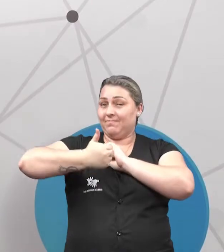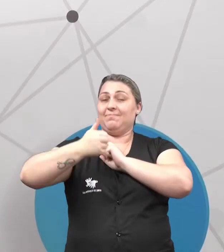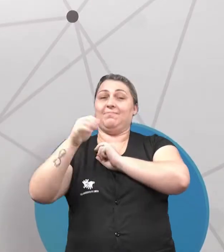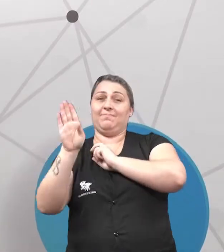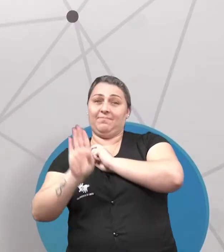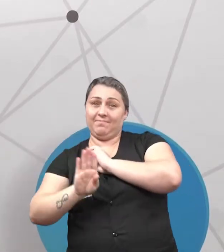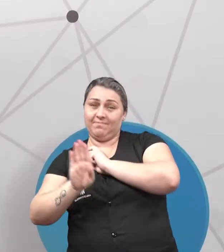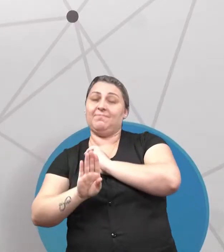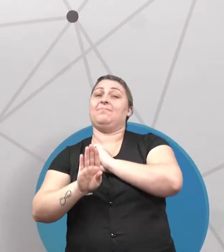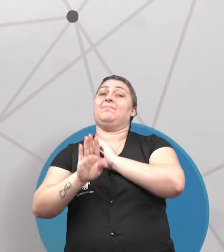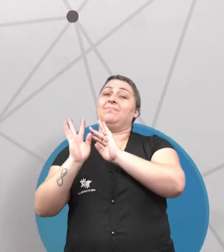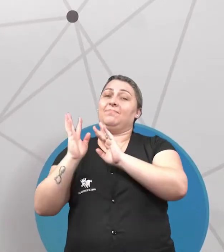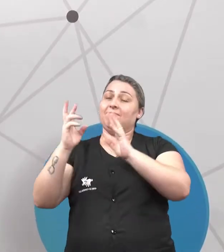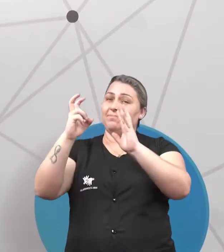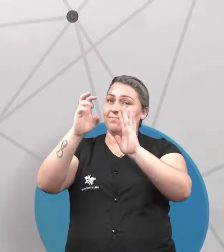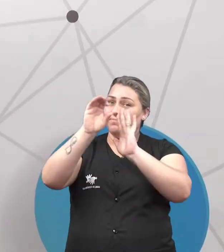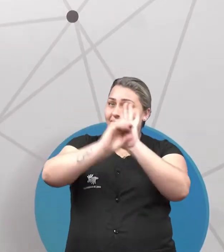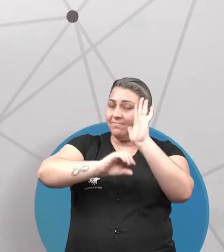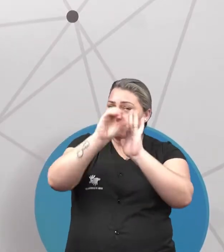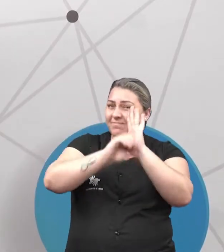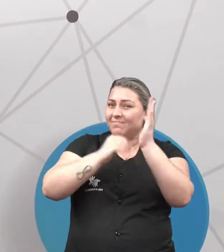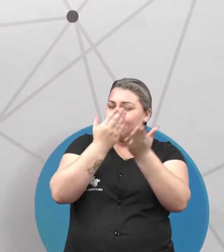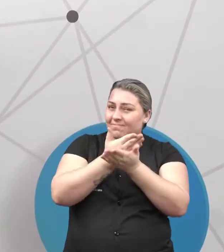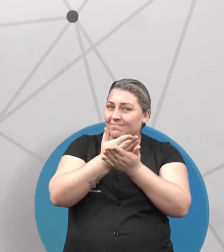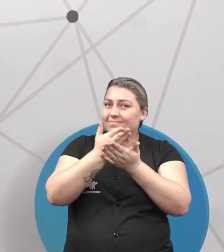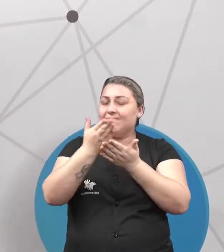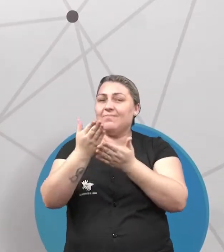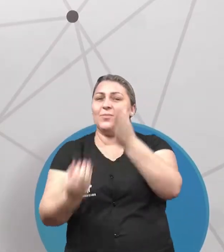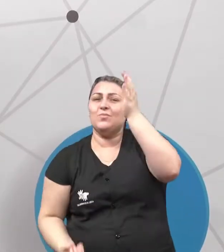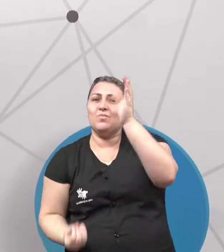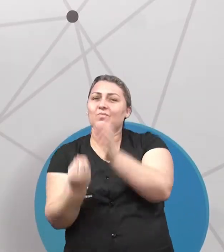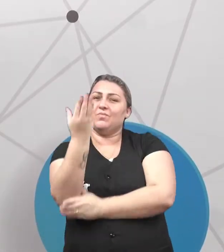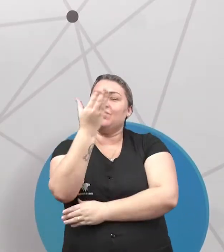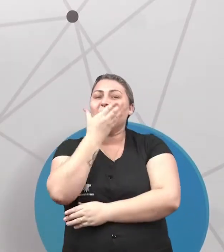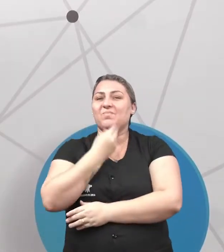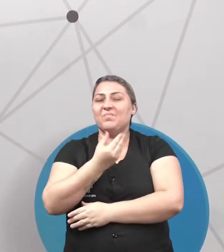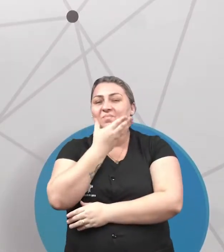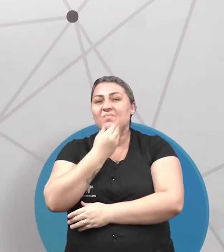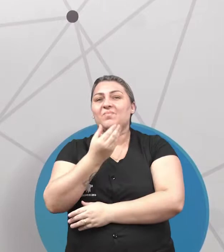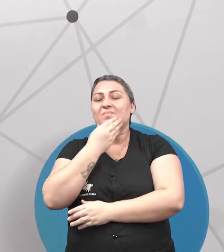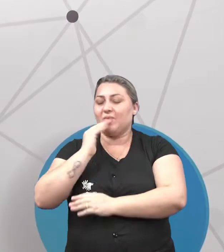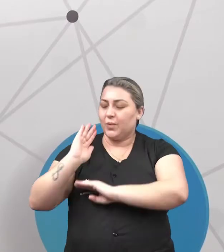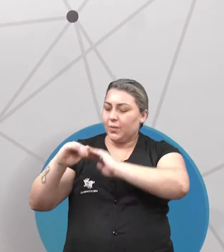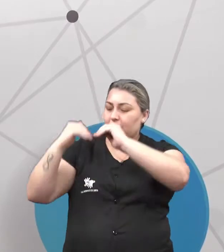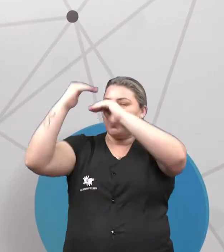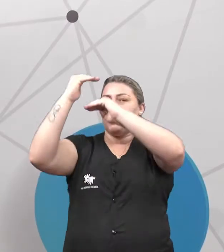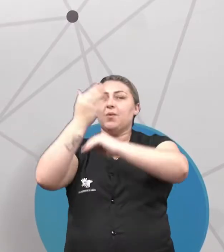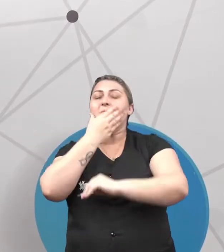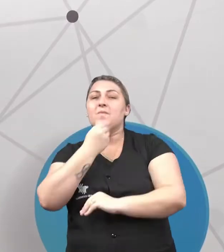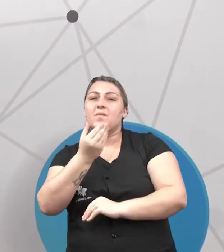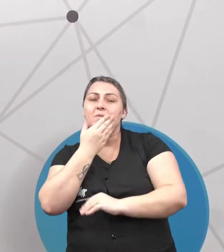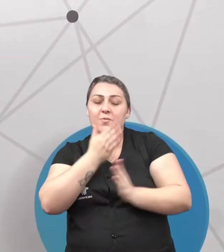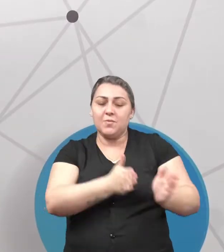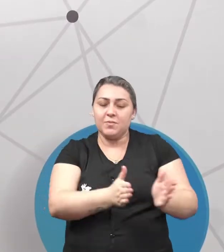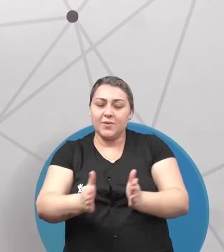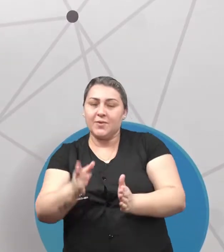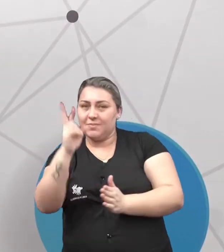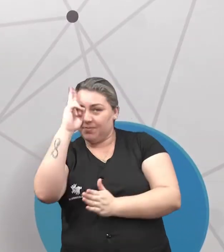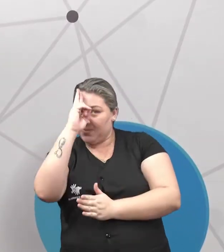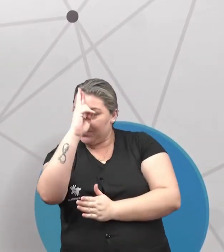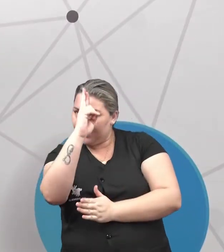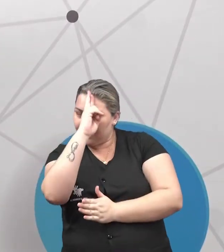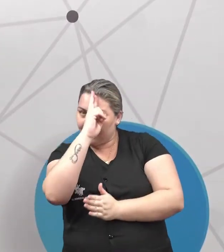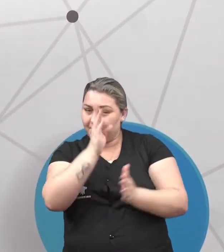que nós estamos vendo, esses assuntos iniciais, né? Do surgimento do homem, da evolução do homem, dos períodos históricos